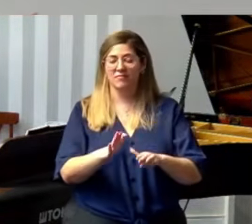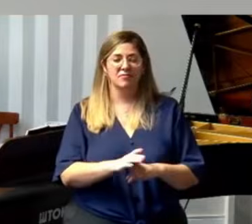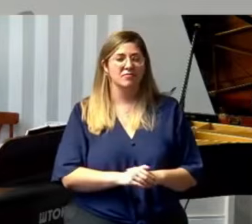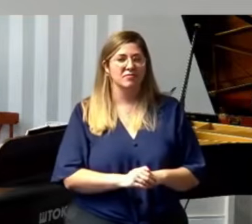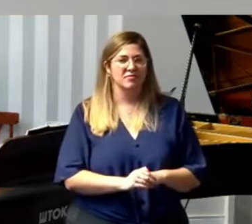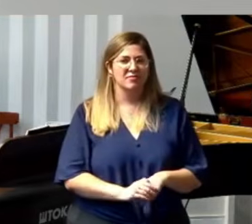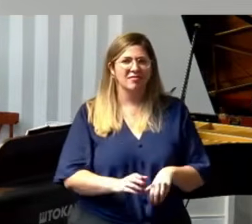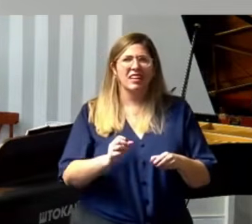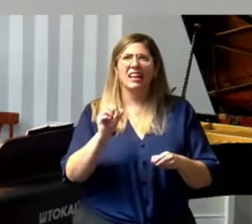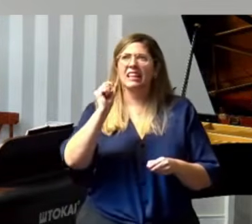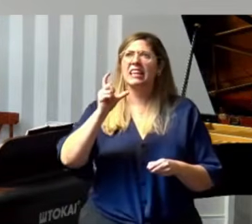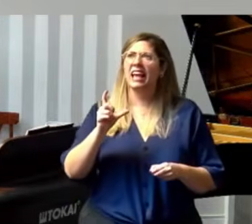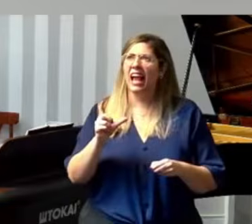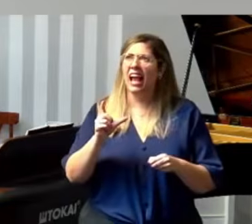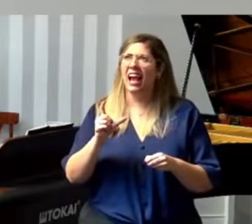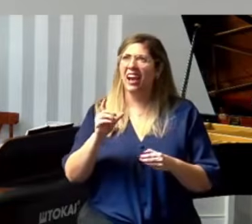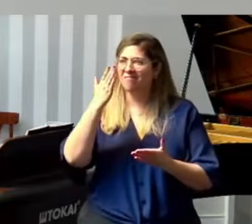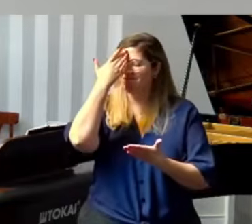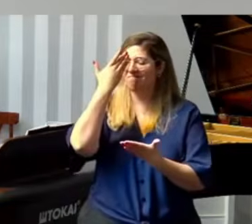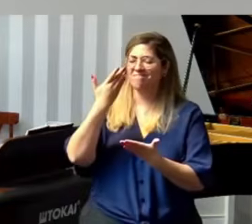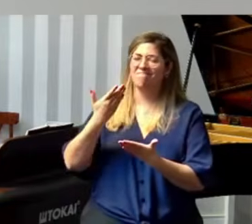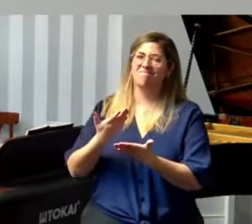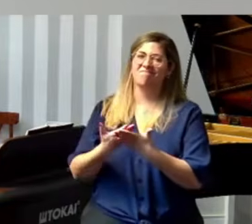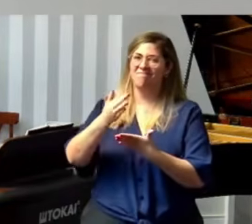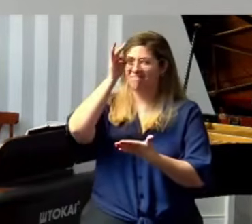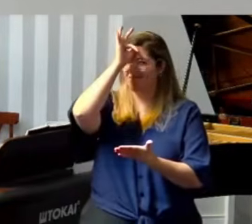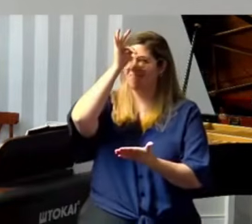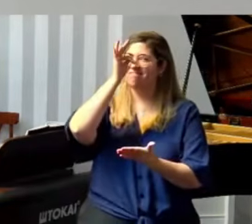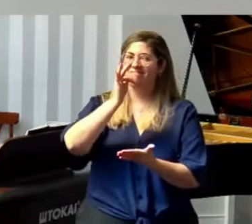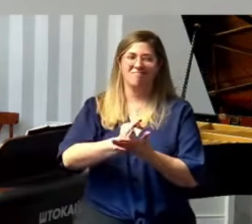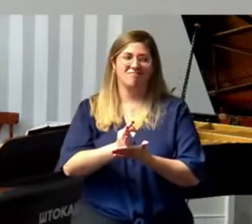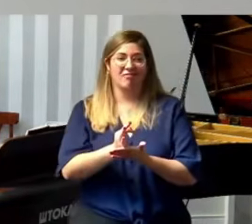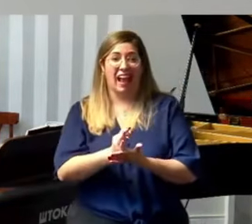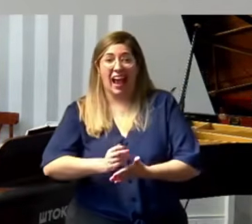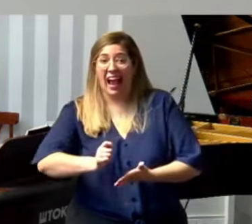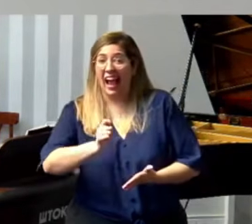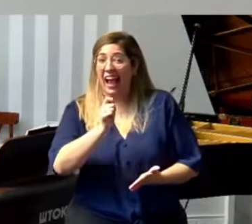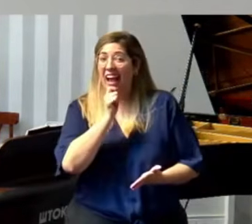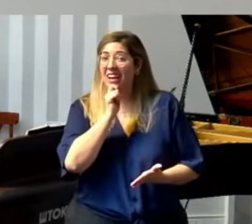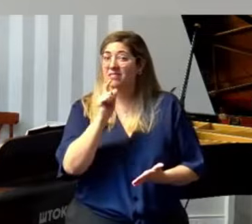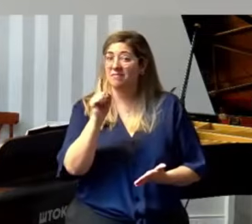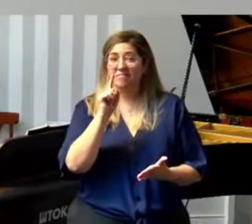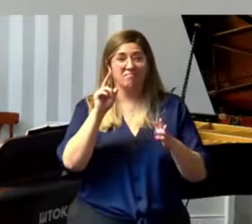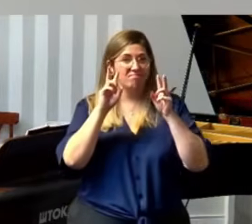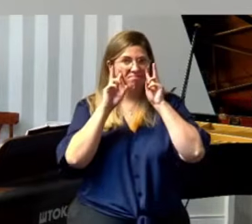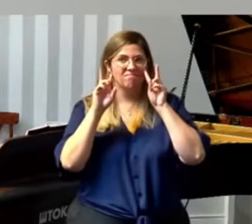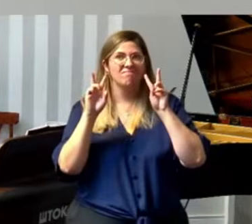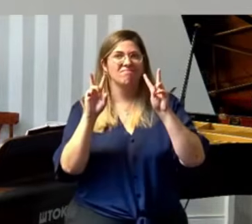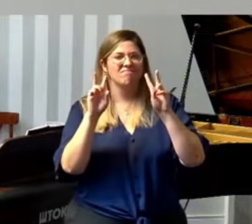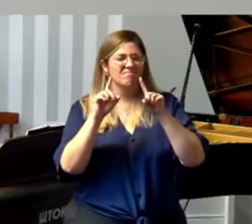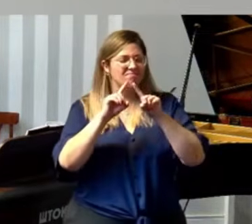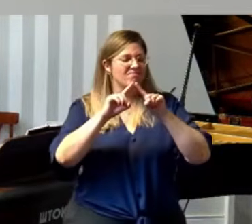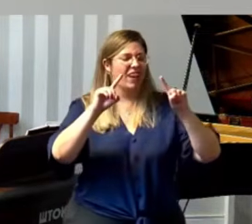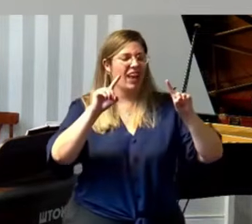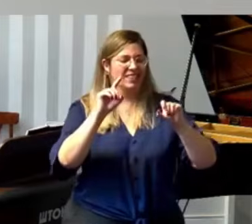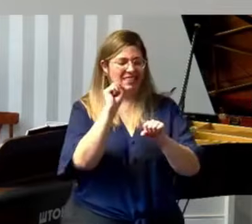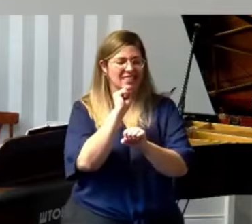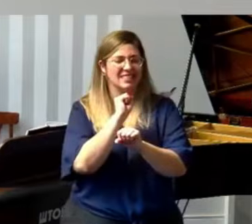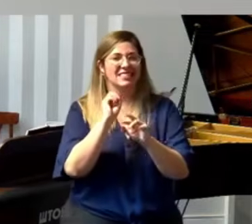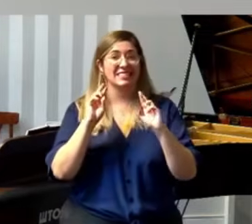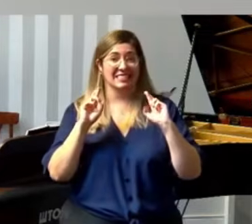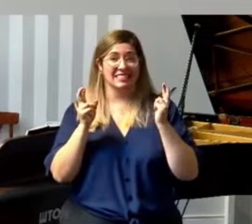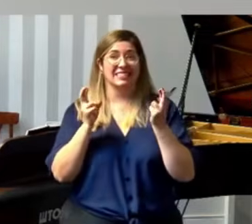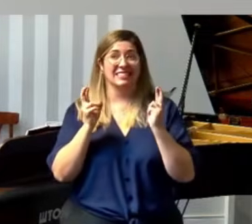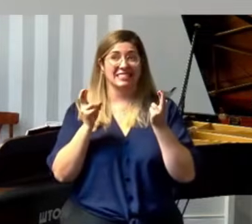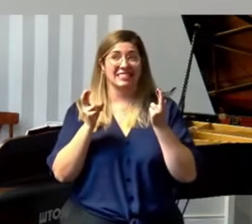está agindo é alguém que tem fé em coisas que ele ainda não vê, em fatos que ele sabe